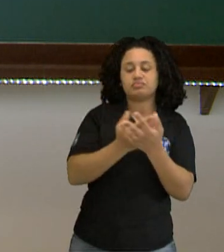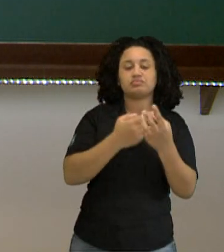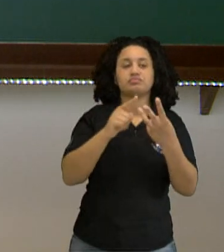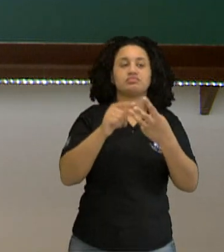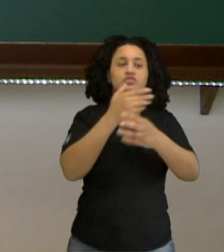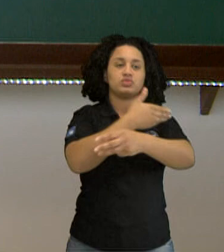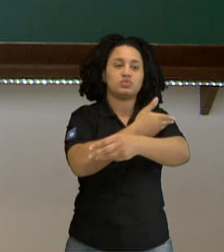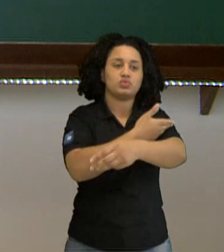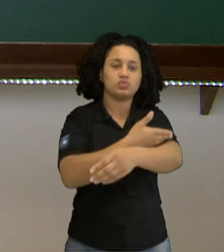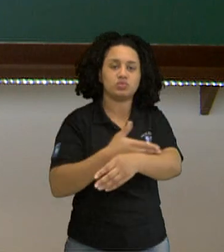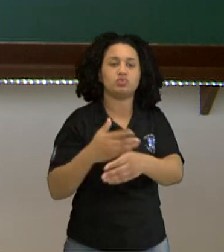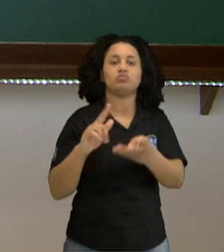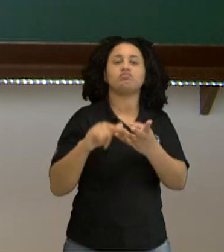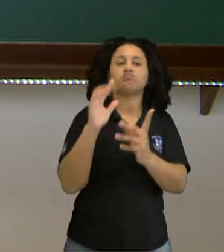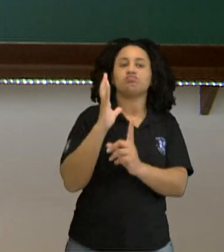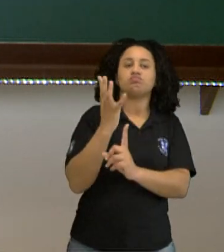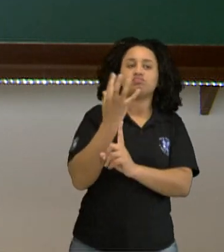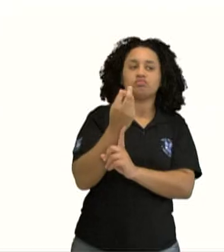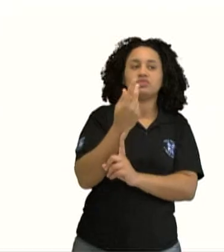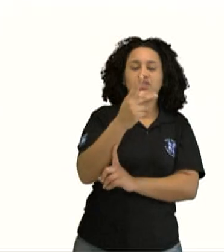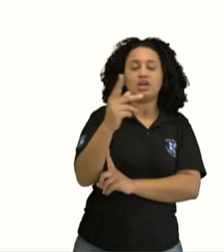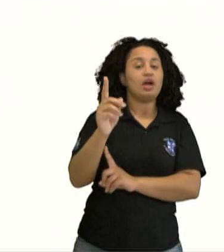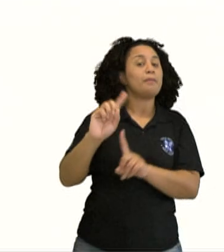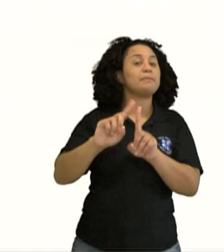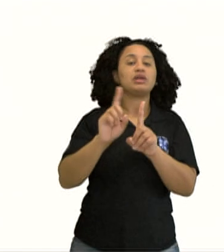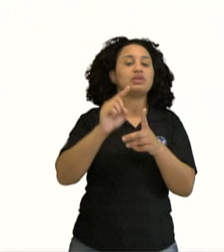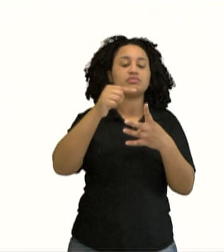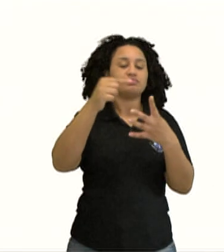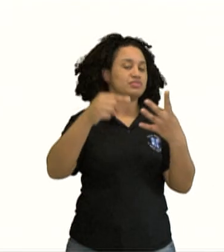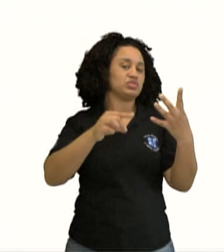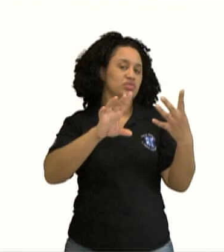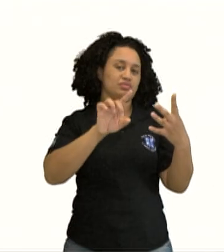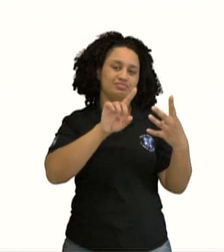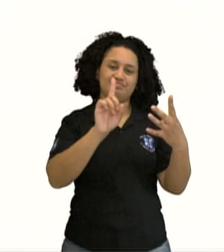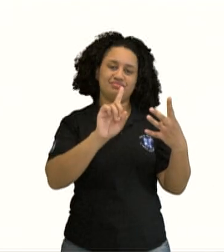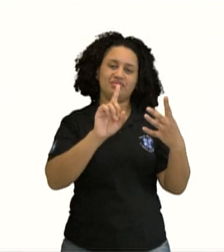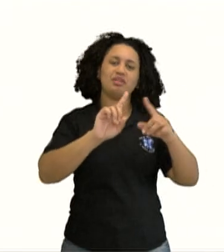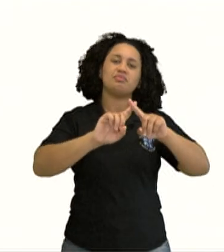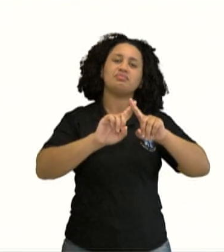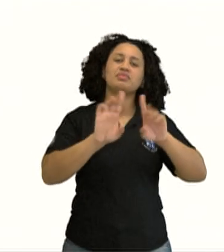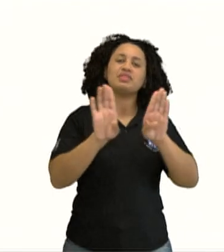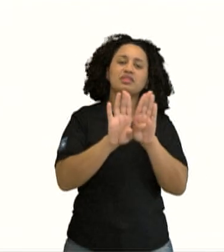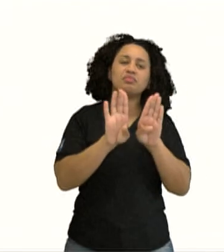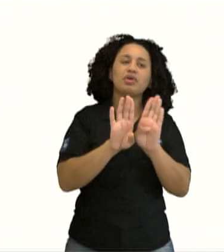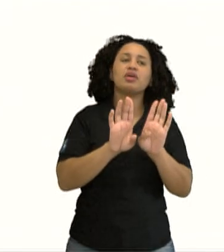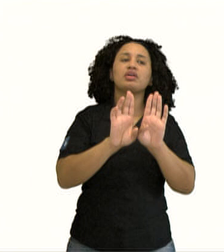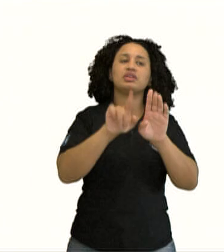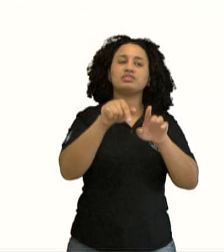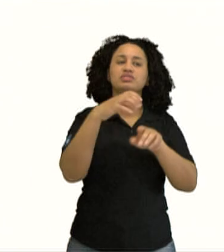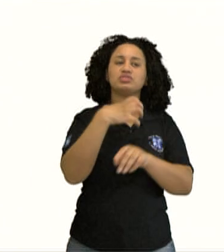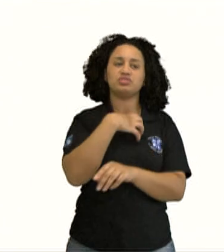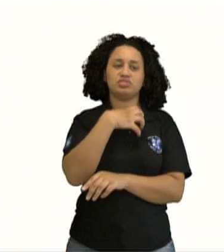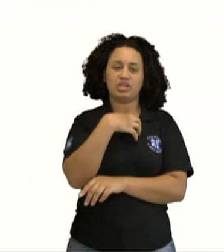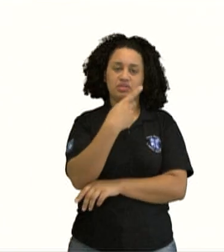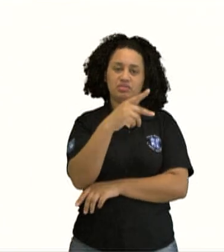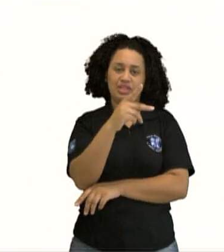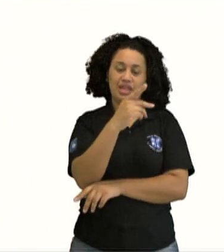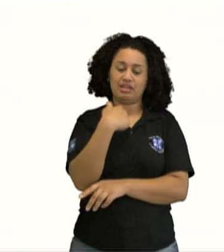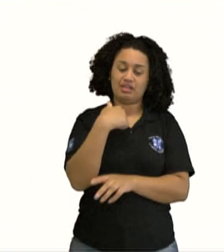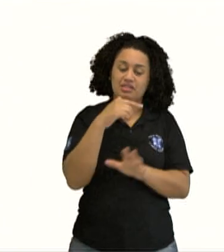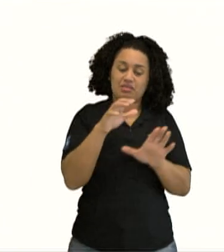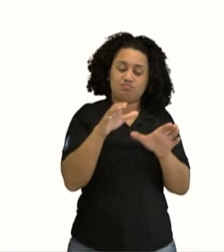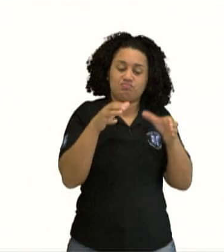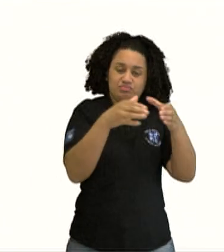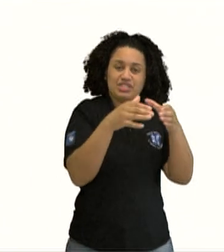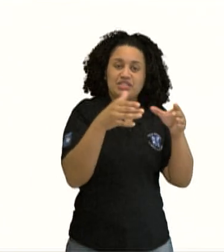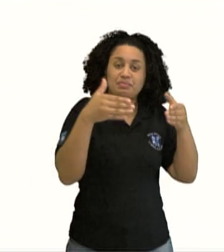costumes, da arte, mas não apenas desta maneira. Este estilo, este espírito próprio a